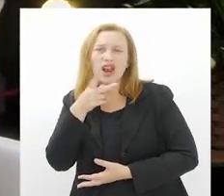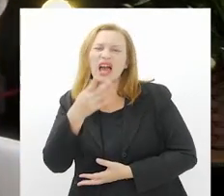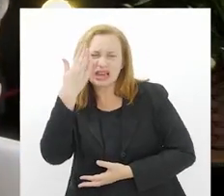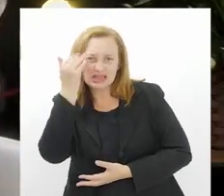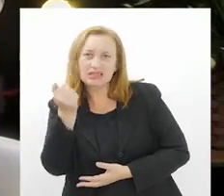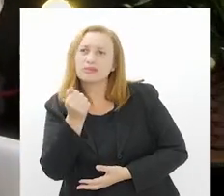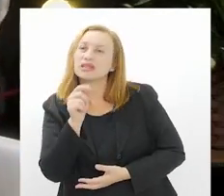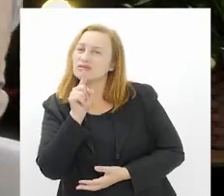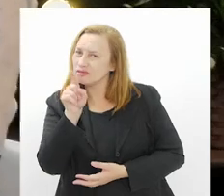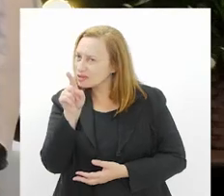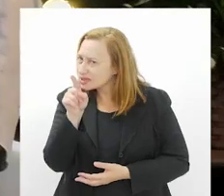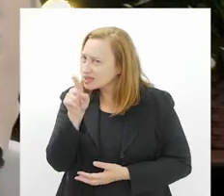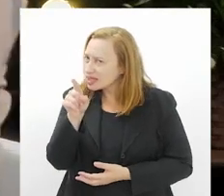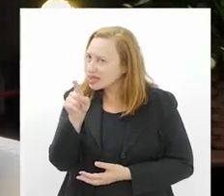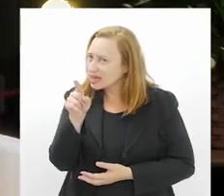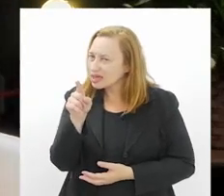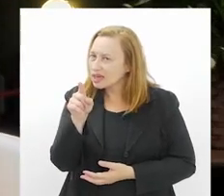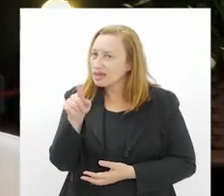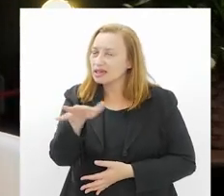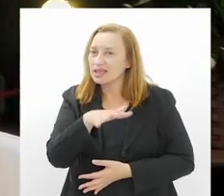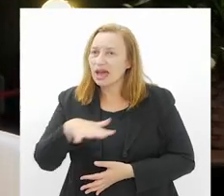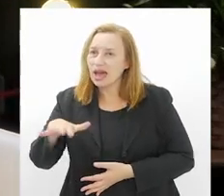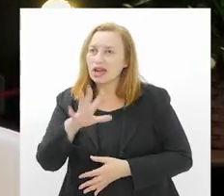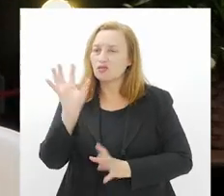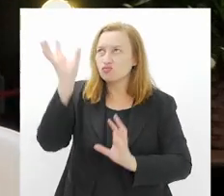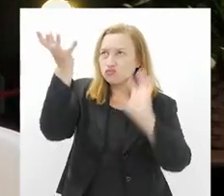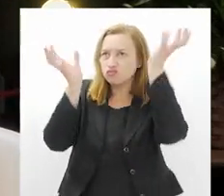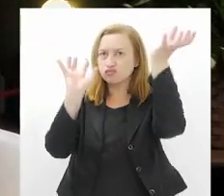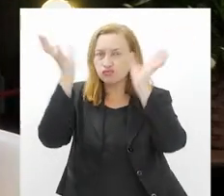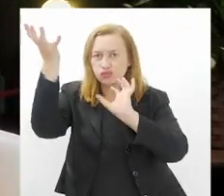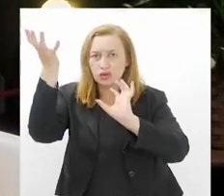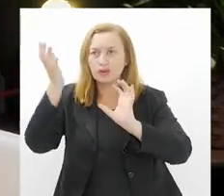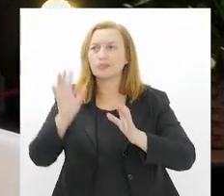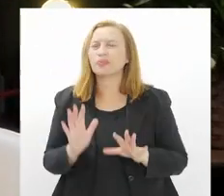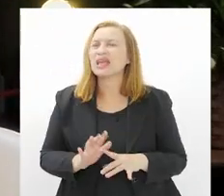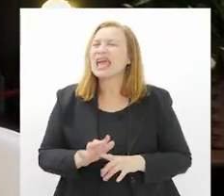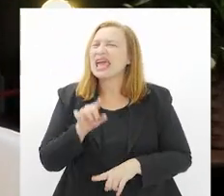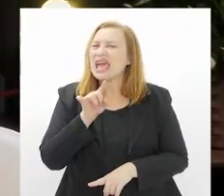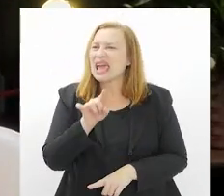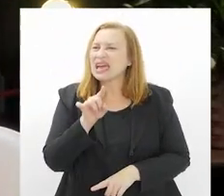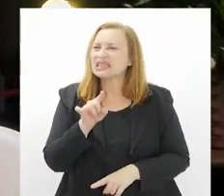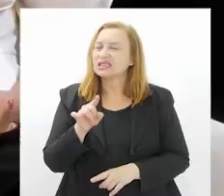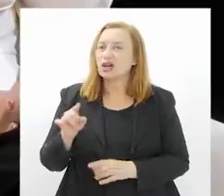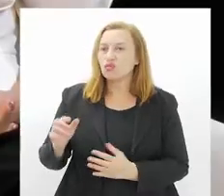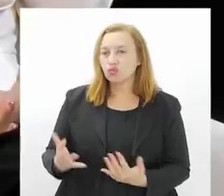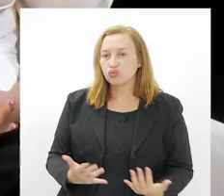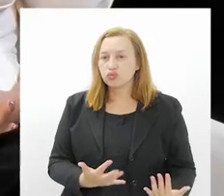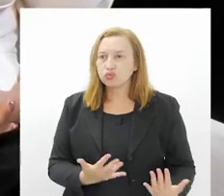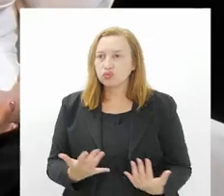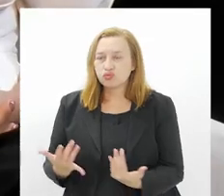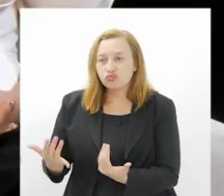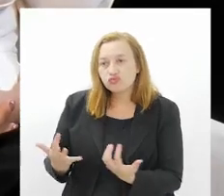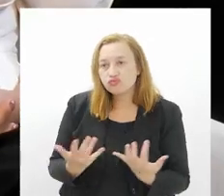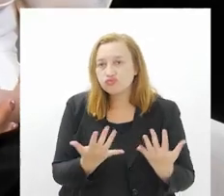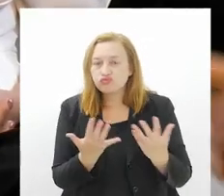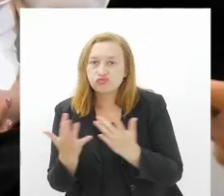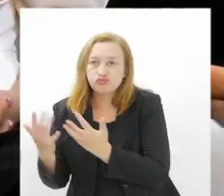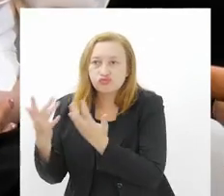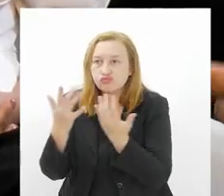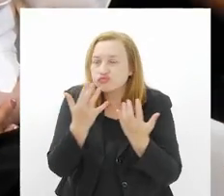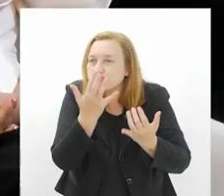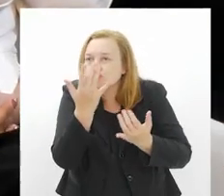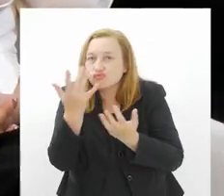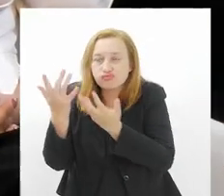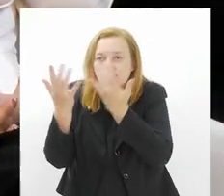que eu sempre ouvi dizer, e quero saber agora da senhora, que é da área de meteorologia, que